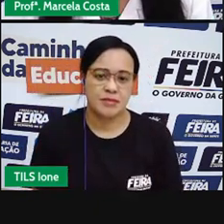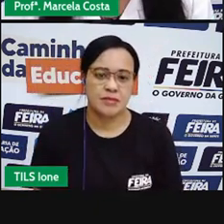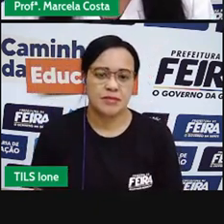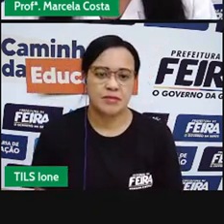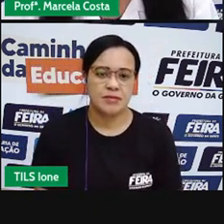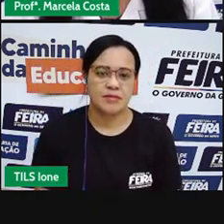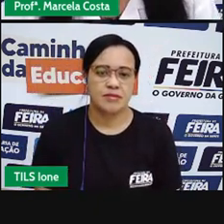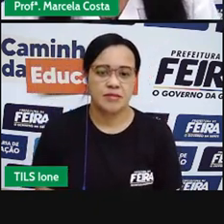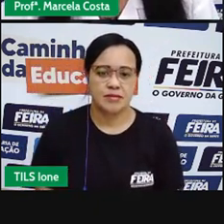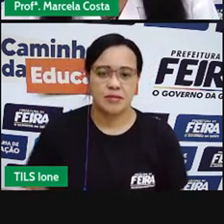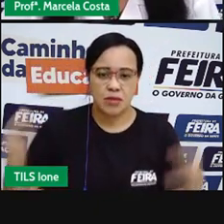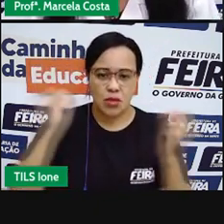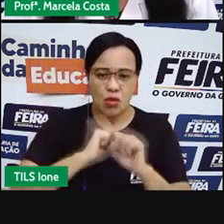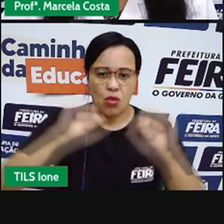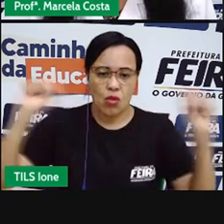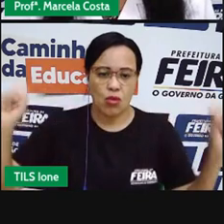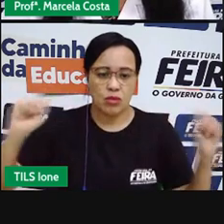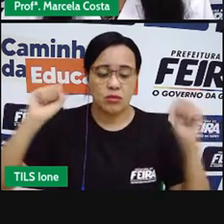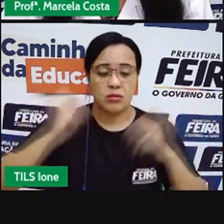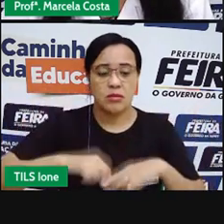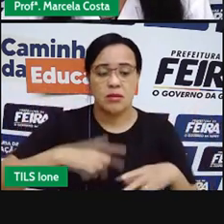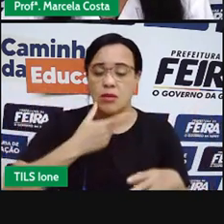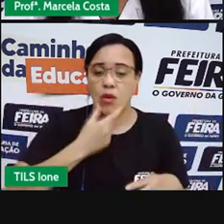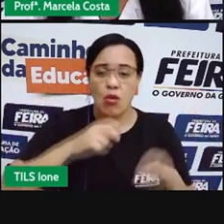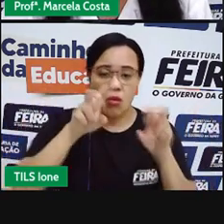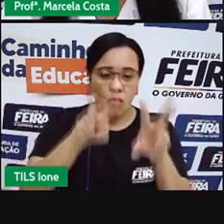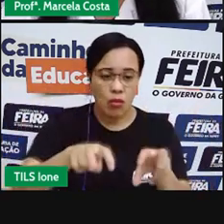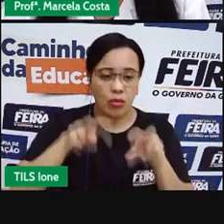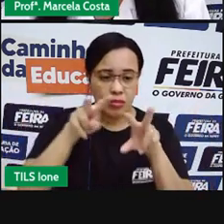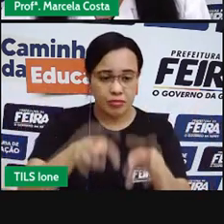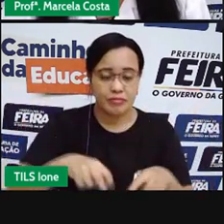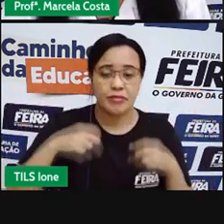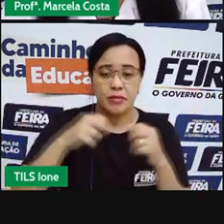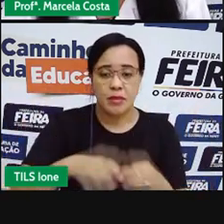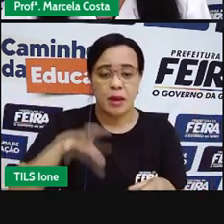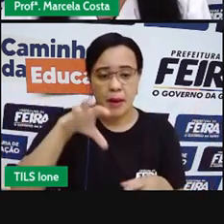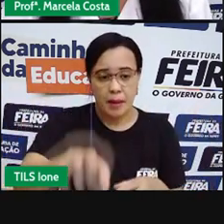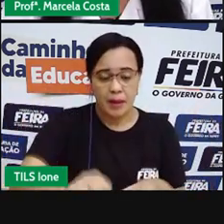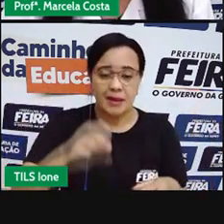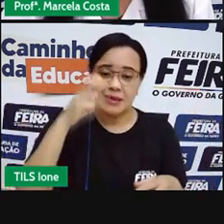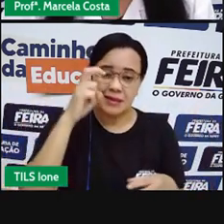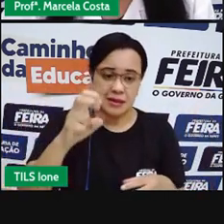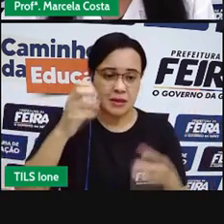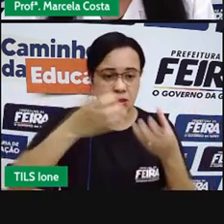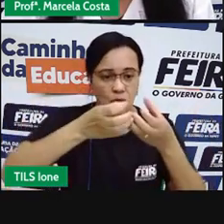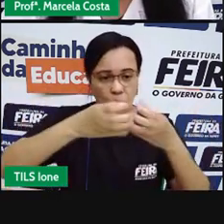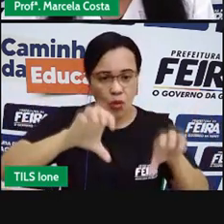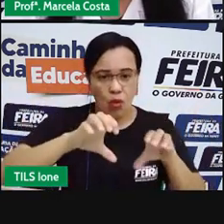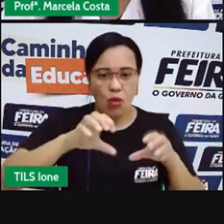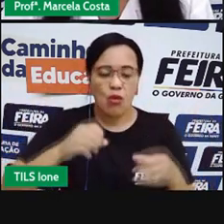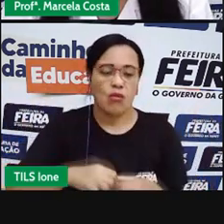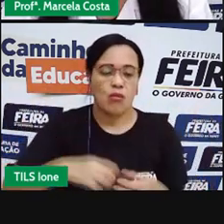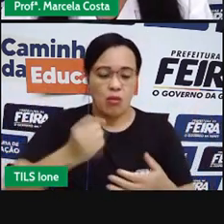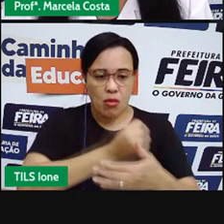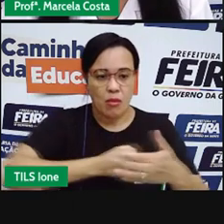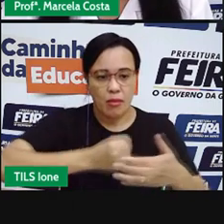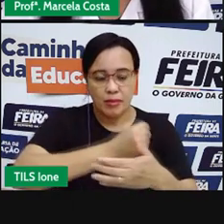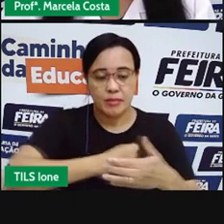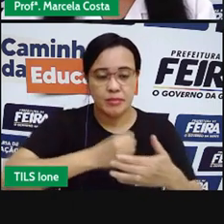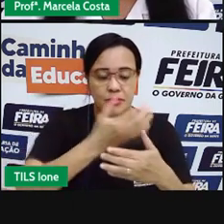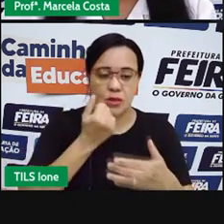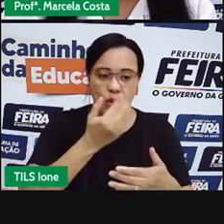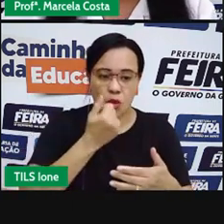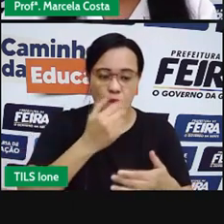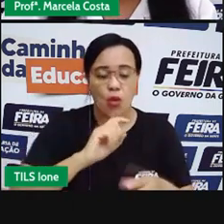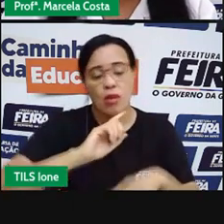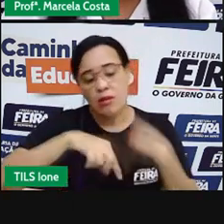Ao acordar, o fazendeiro pegou 5 ovos no galinheiro para o omelete e depois